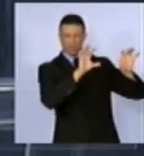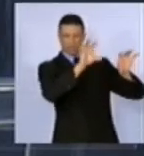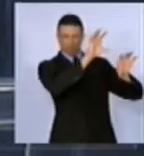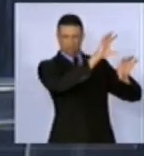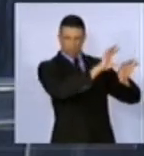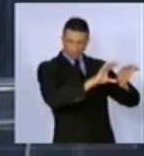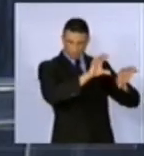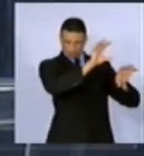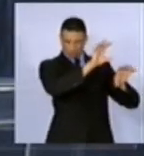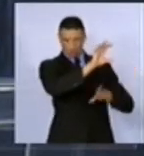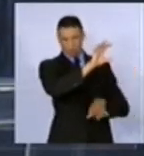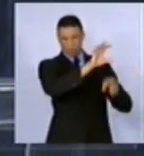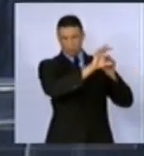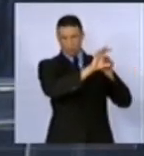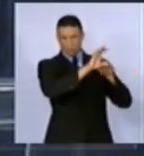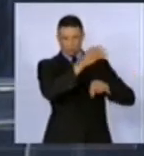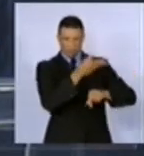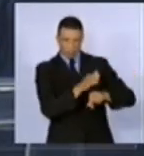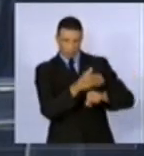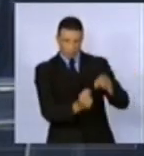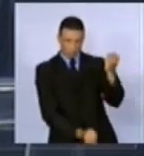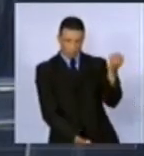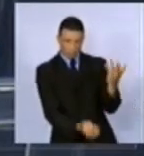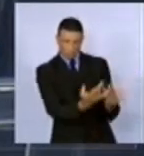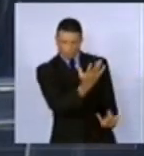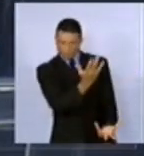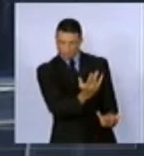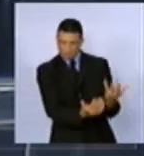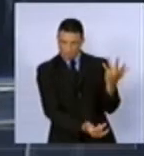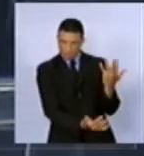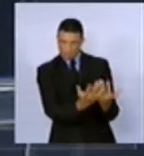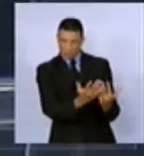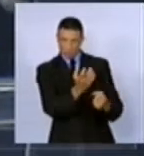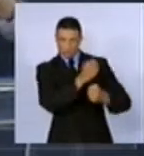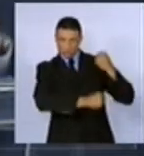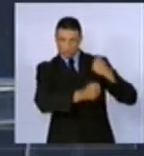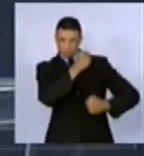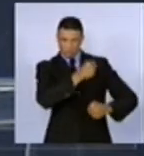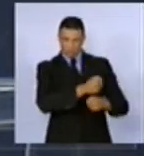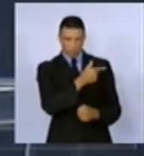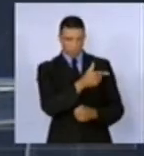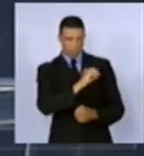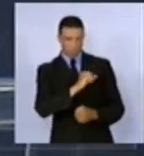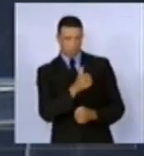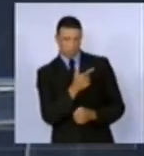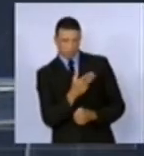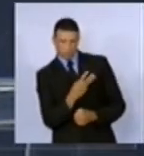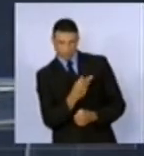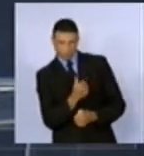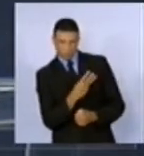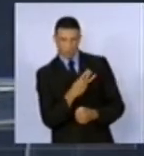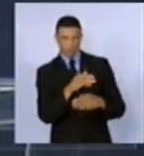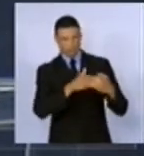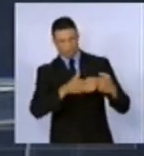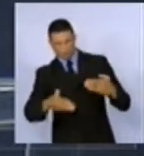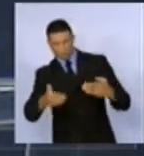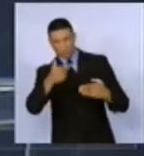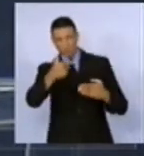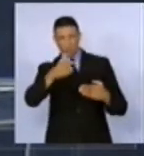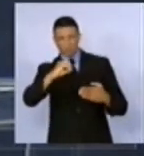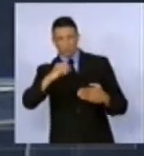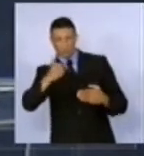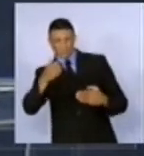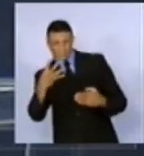com a prática da queima fazendo uma extrapolação até o ano de 2013 2014 a gente espera então quem 2014